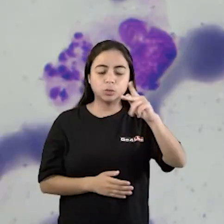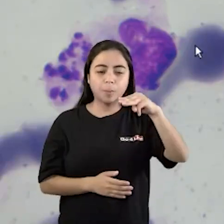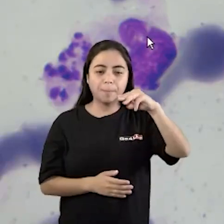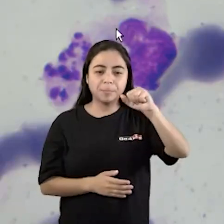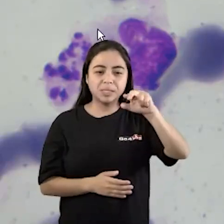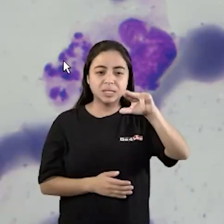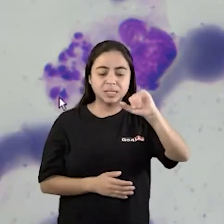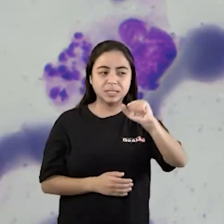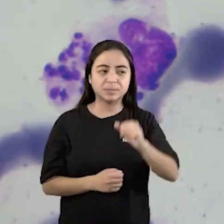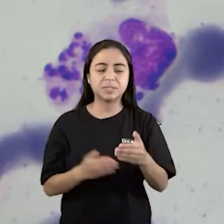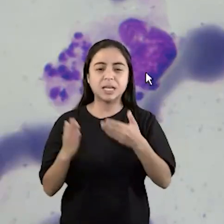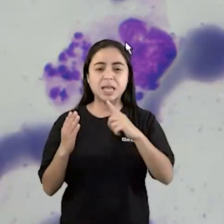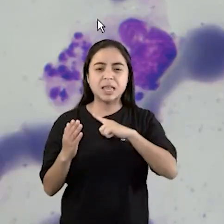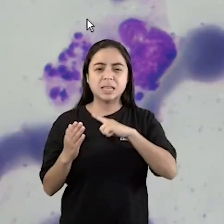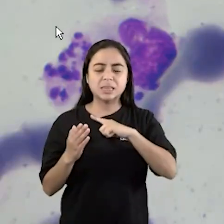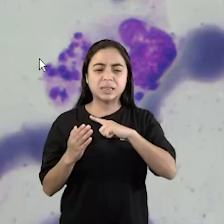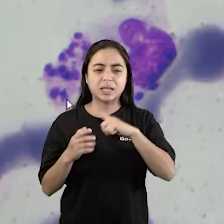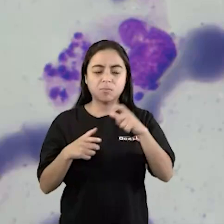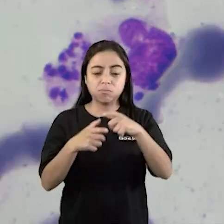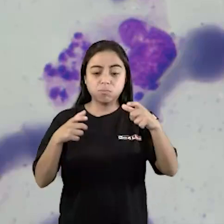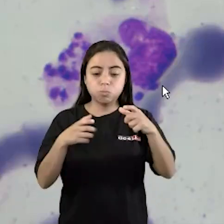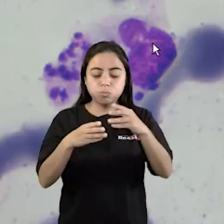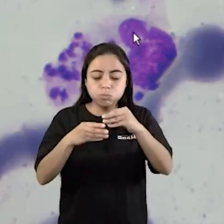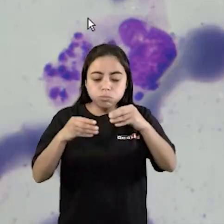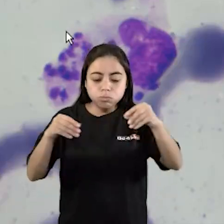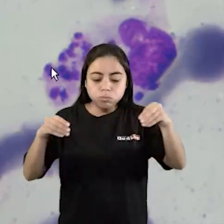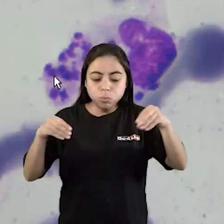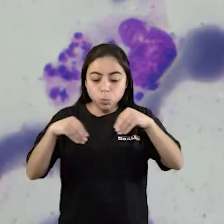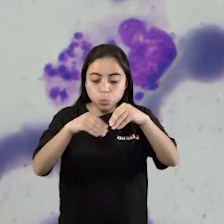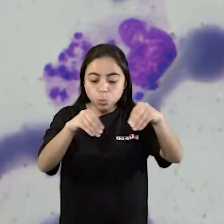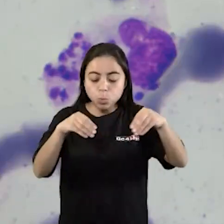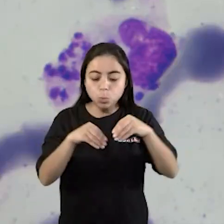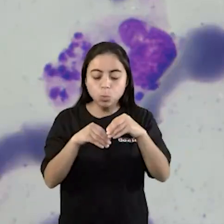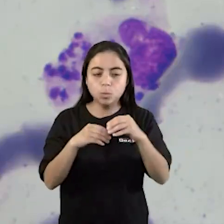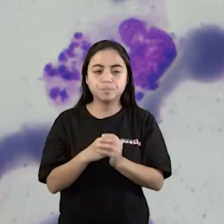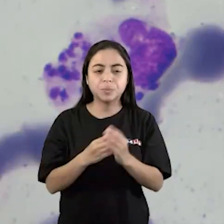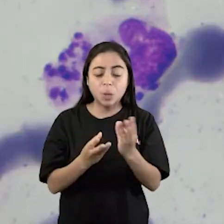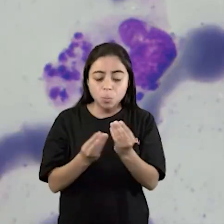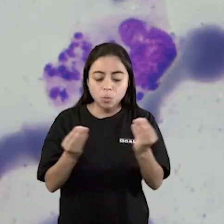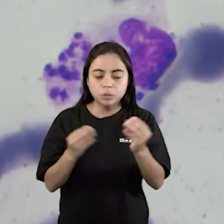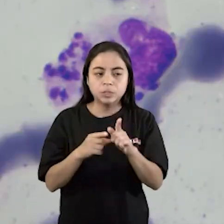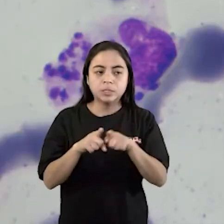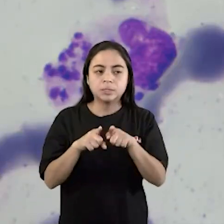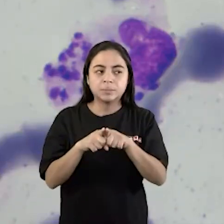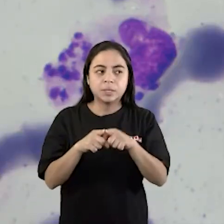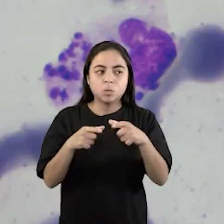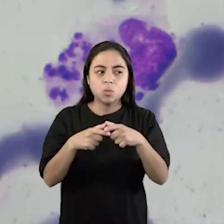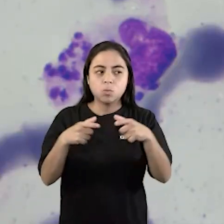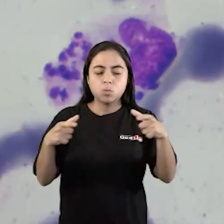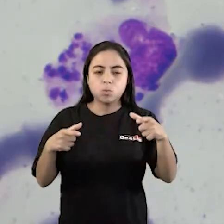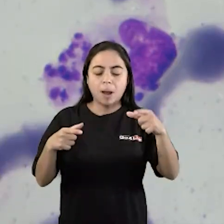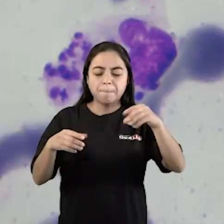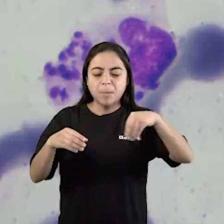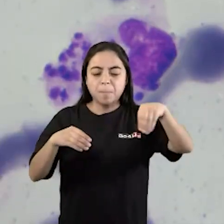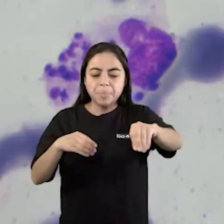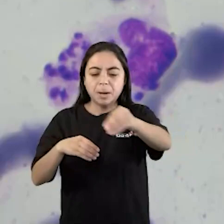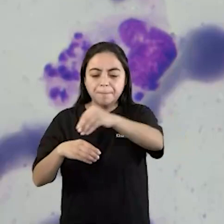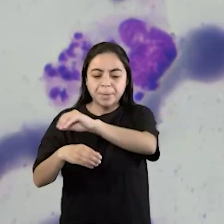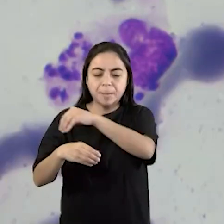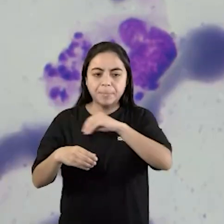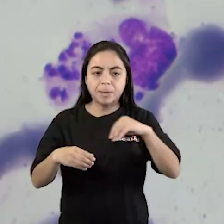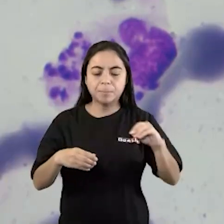espécie. Aqui nós temos um macrófago repleto delas, repleto, e temos várias soltas na nossa